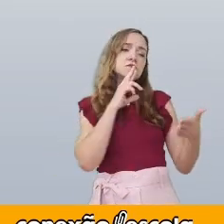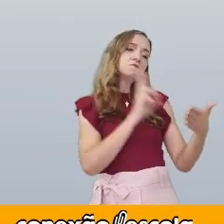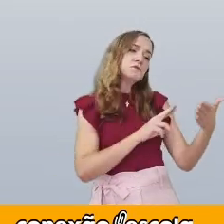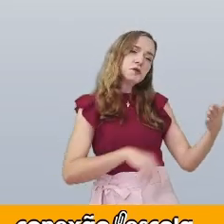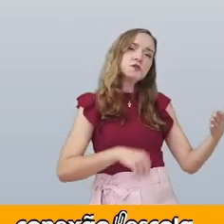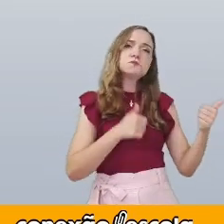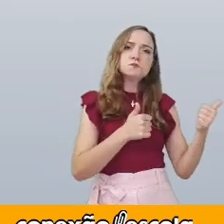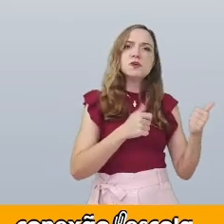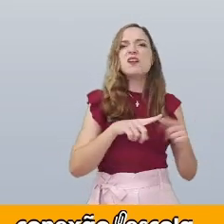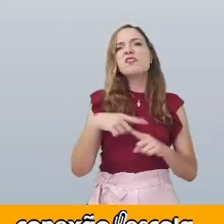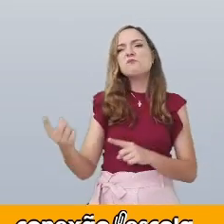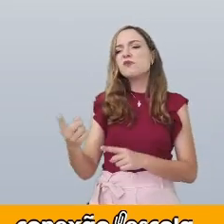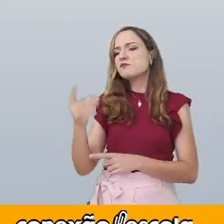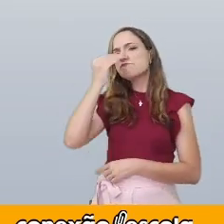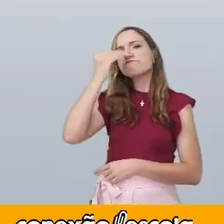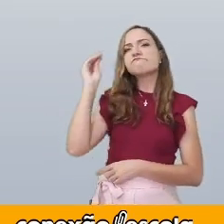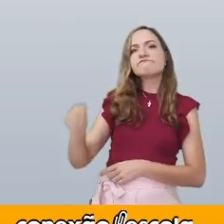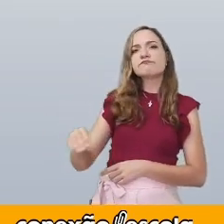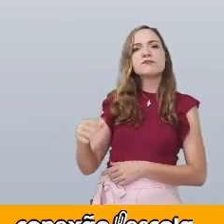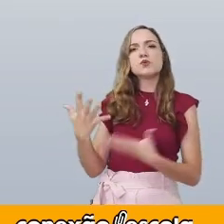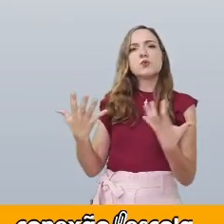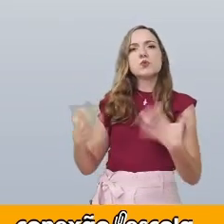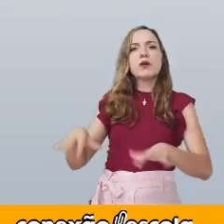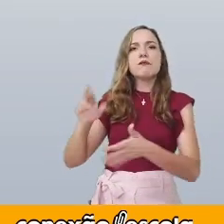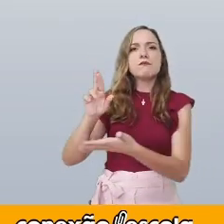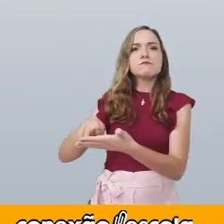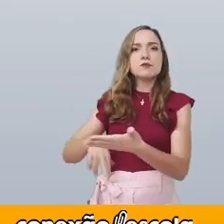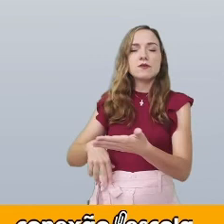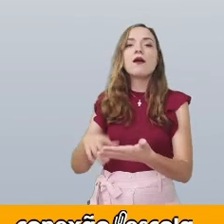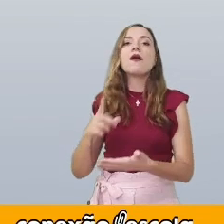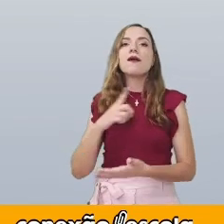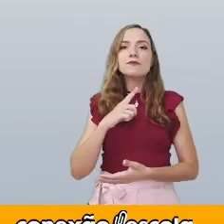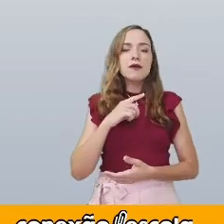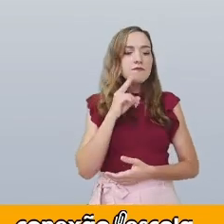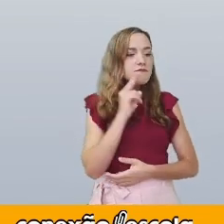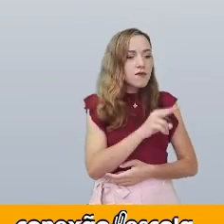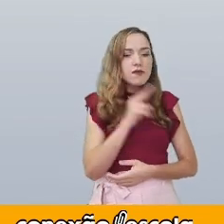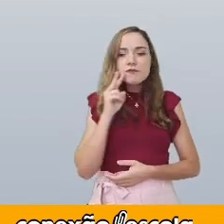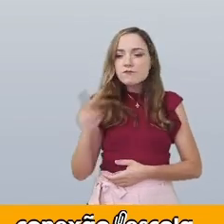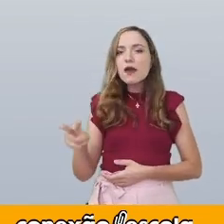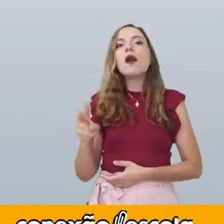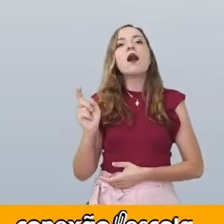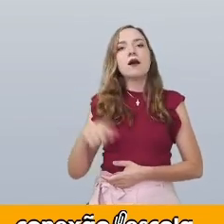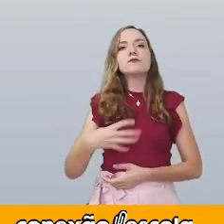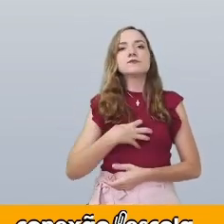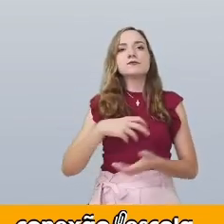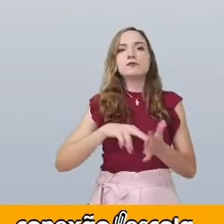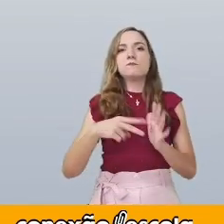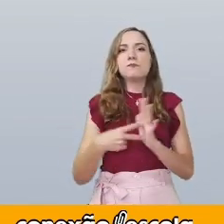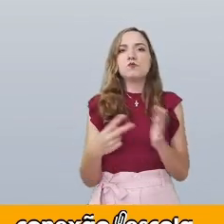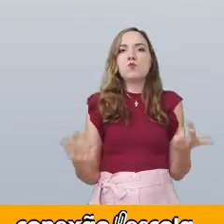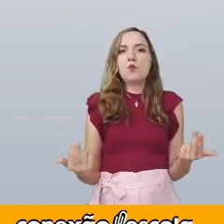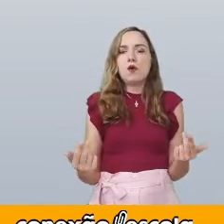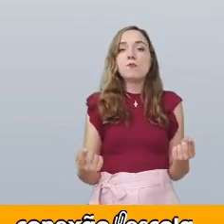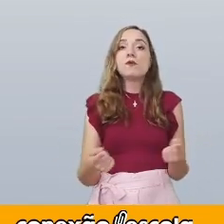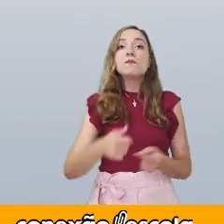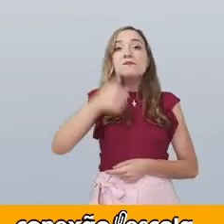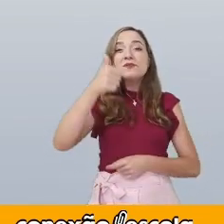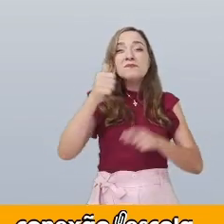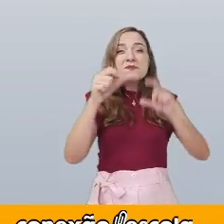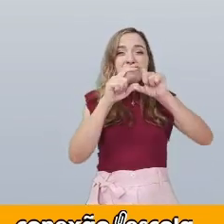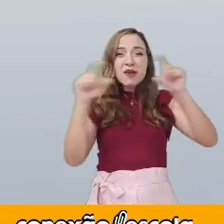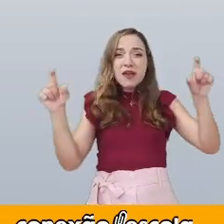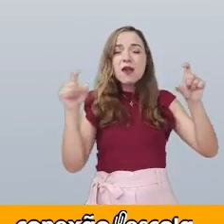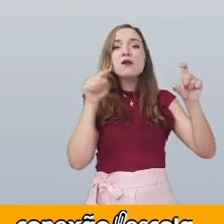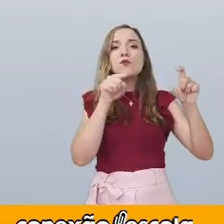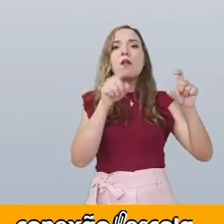atividades, em certos momentos não. Então as ideias estão no mesmo campo semântico. Já no primeiro exemplo, traz uma